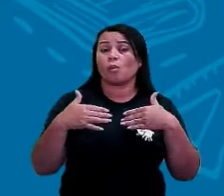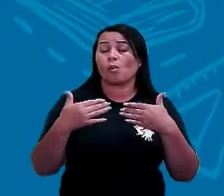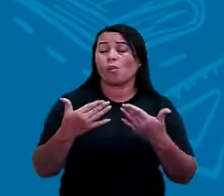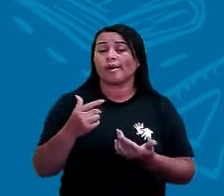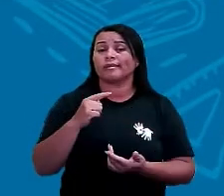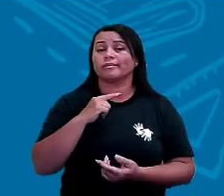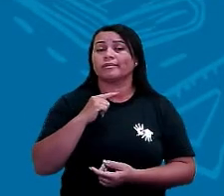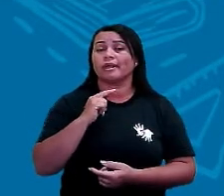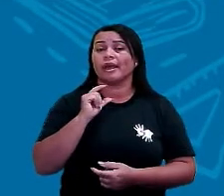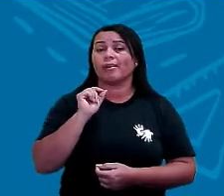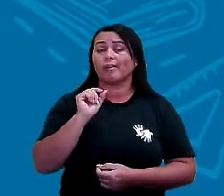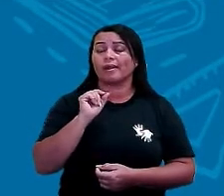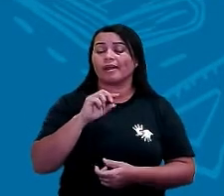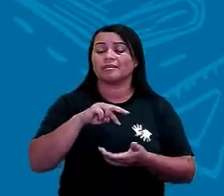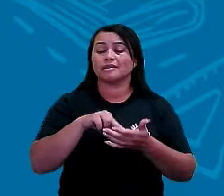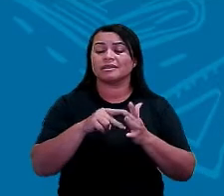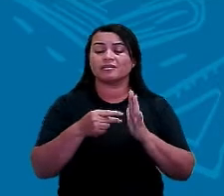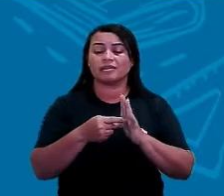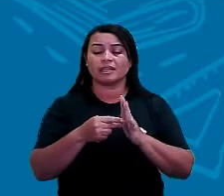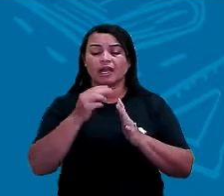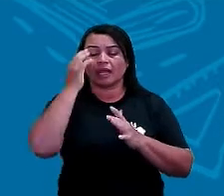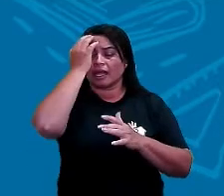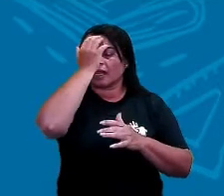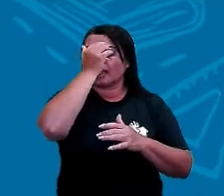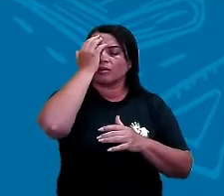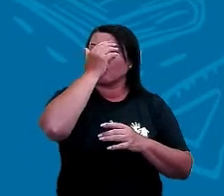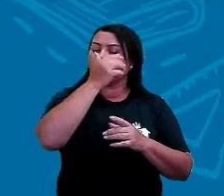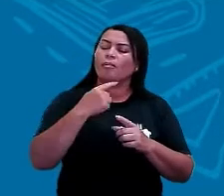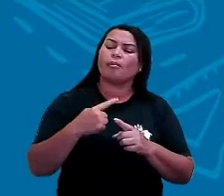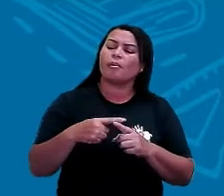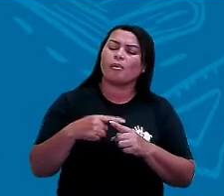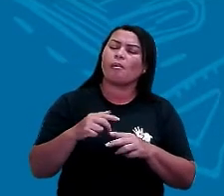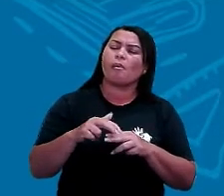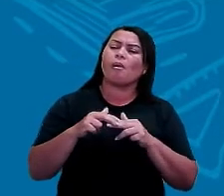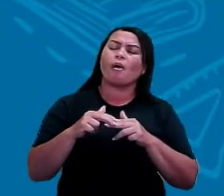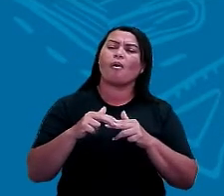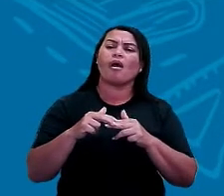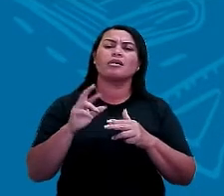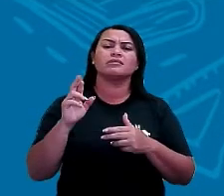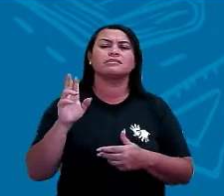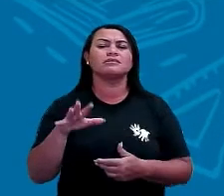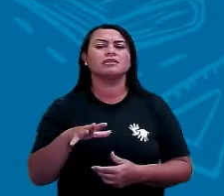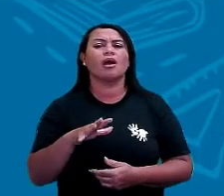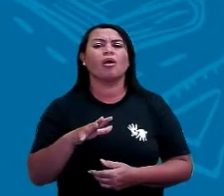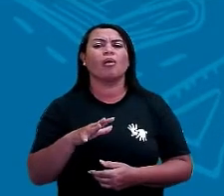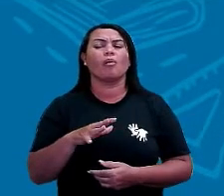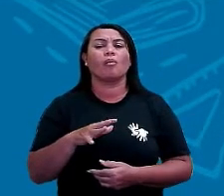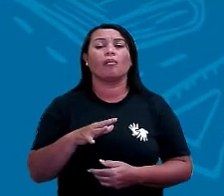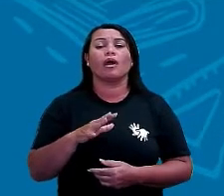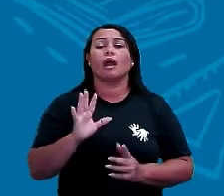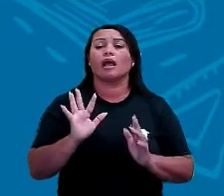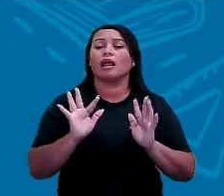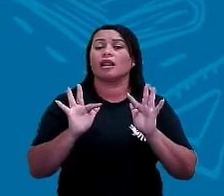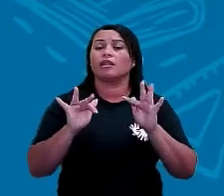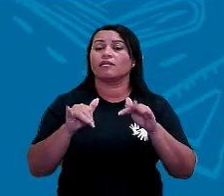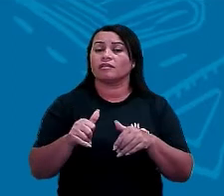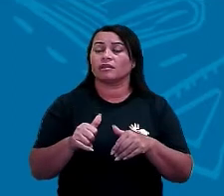tem um sentido de por qual razão, por qual motivo. E no final de frases,